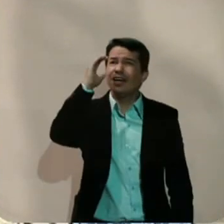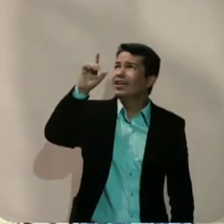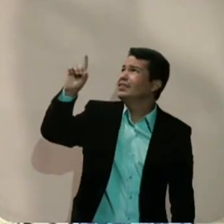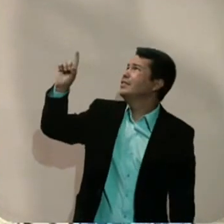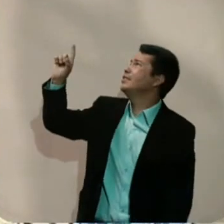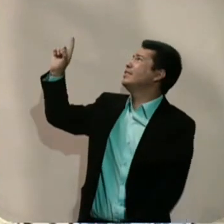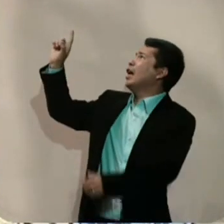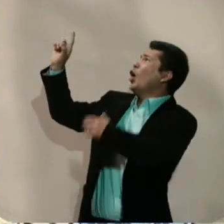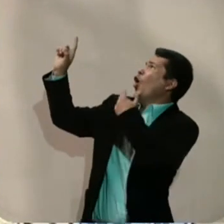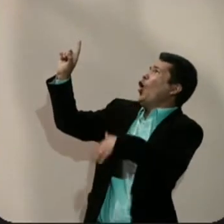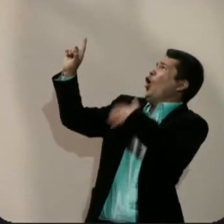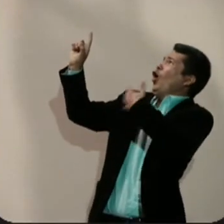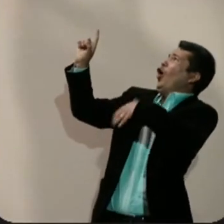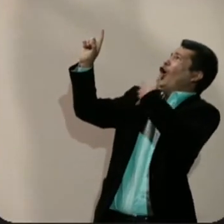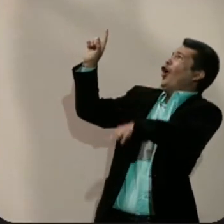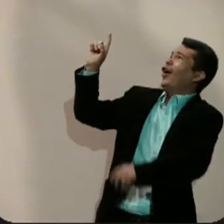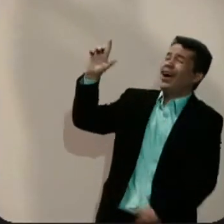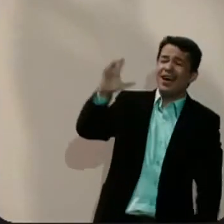impressionante,